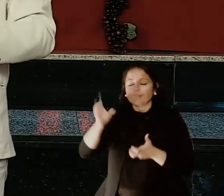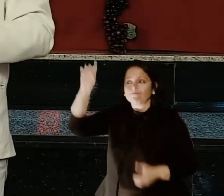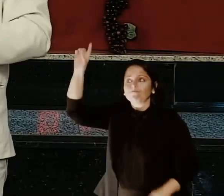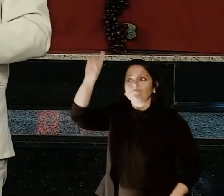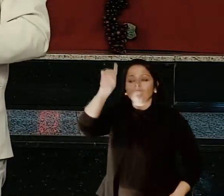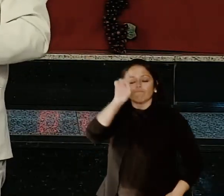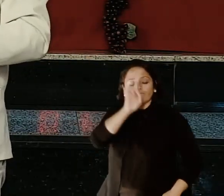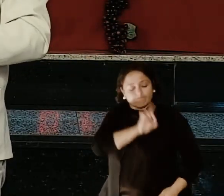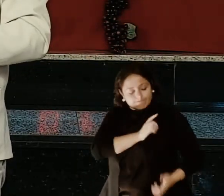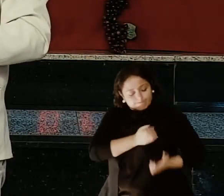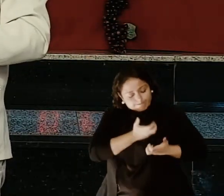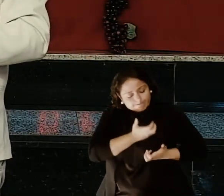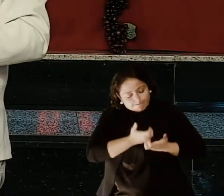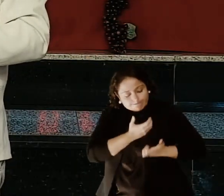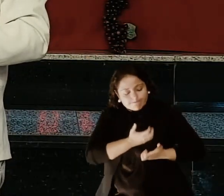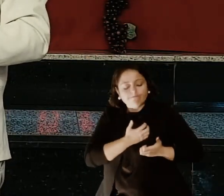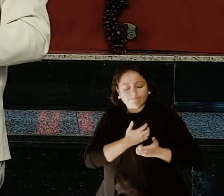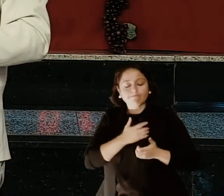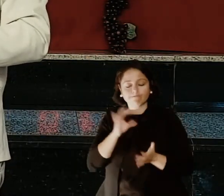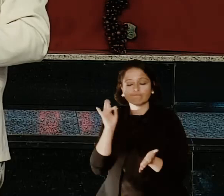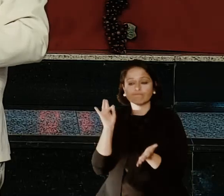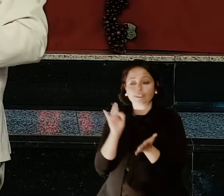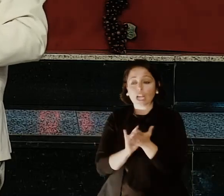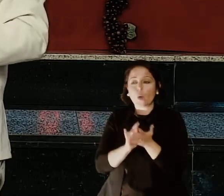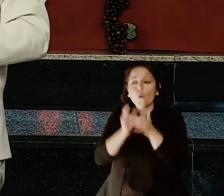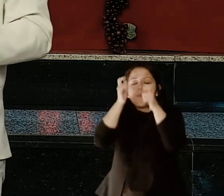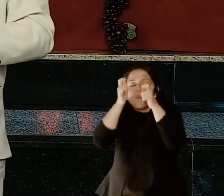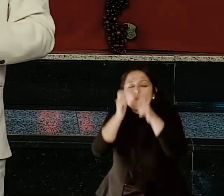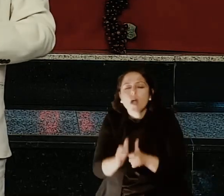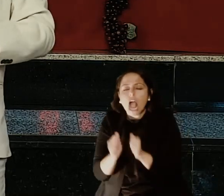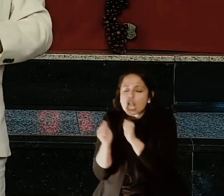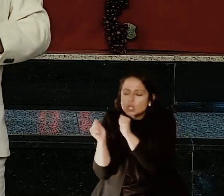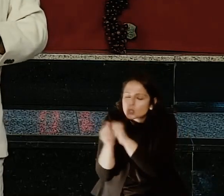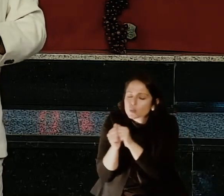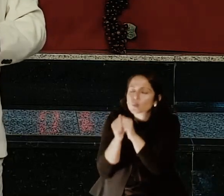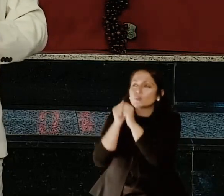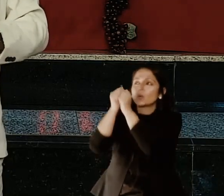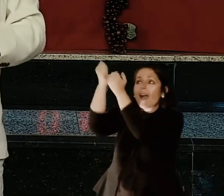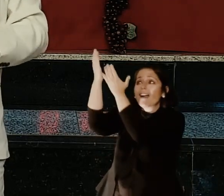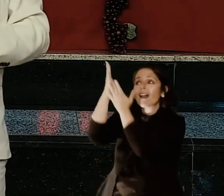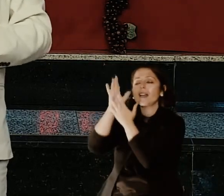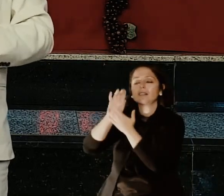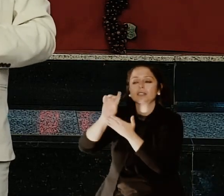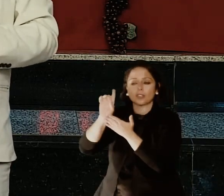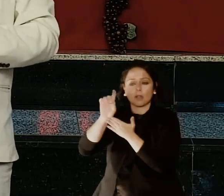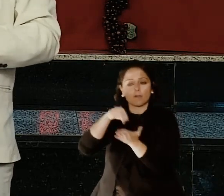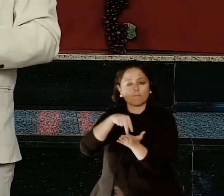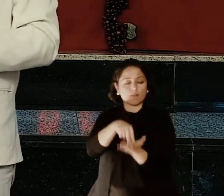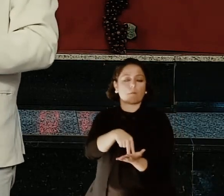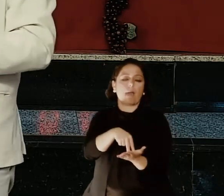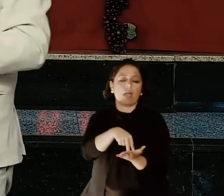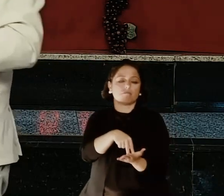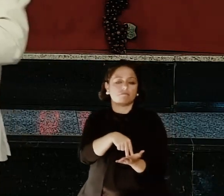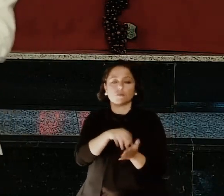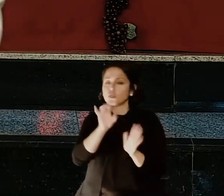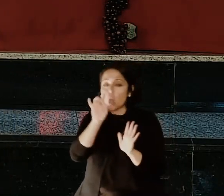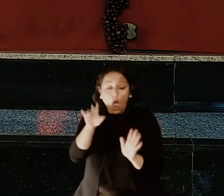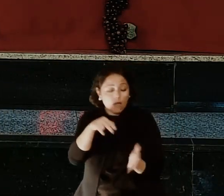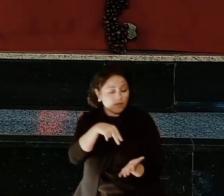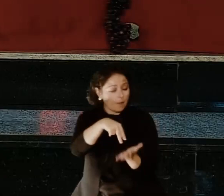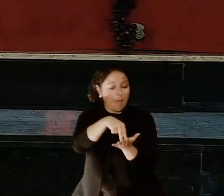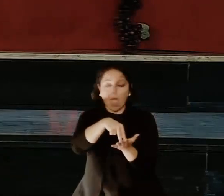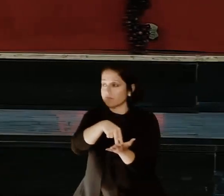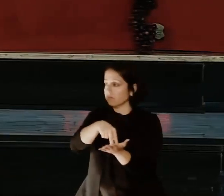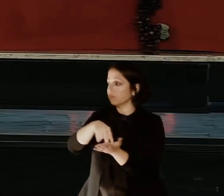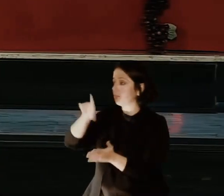eu me esvazio de mim mesmo e encontro um lugar para a sua luz. Fique de pé onde você está. Eu quero orar por você. Alguém? Qualquer